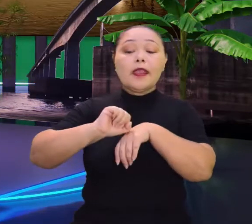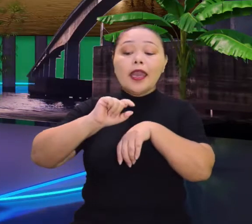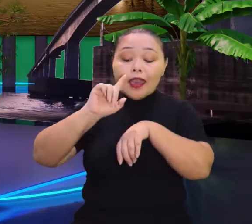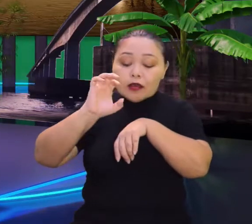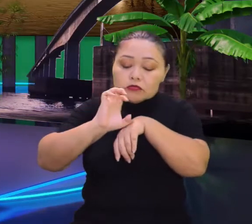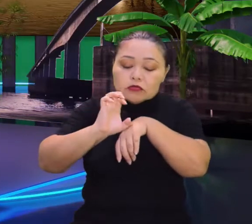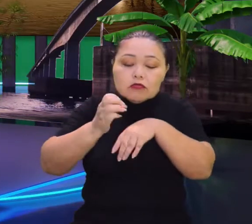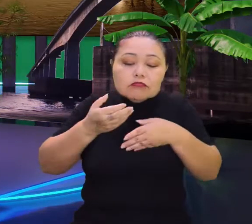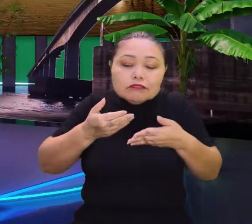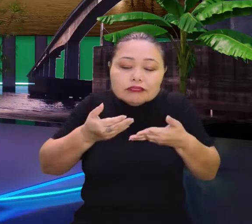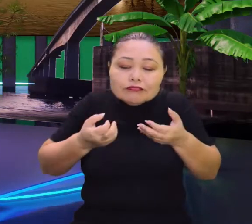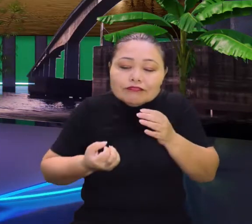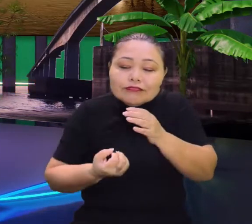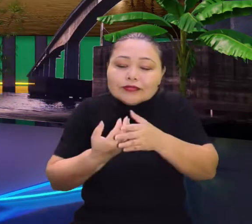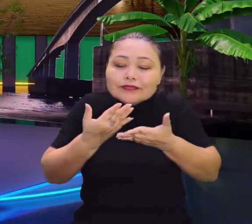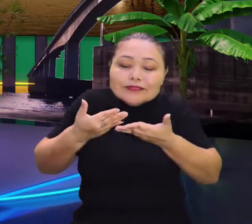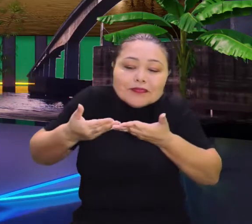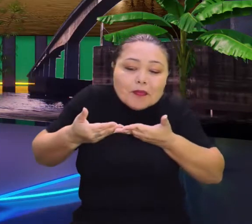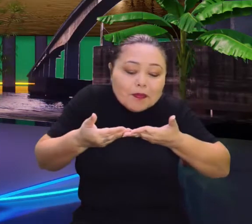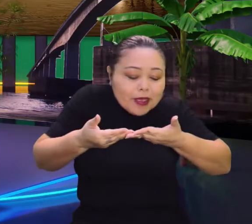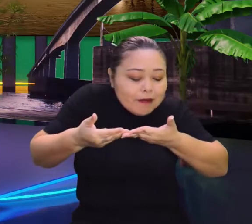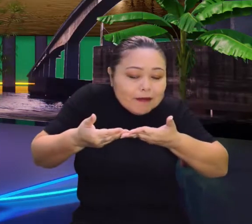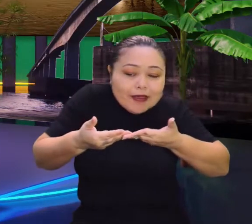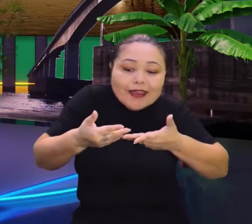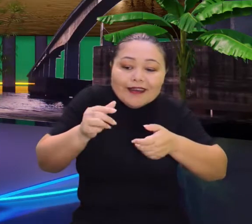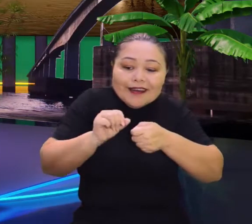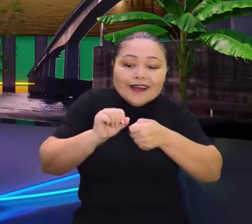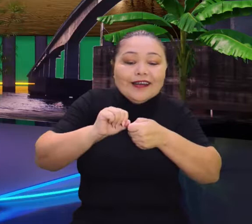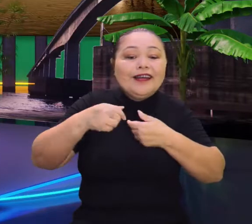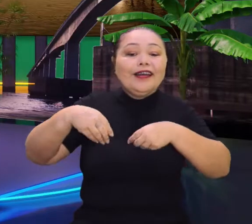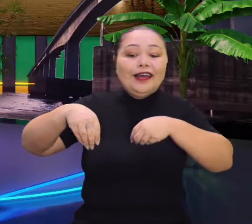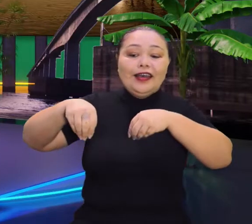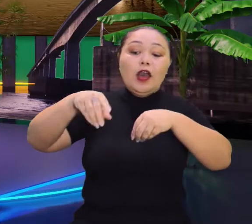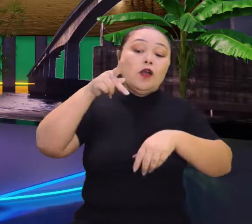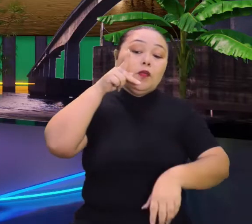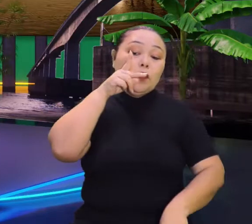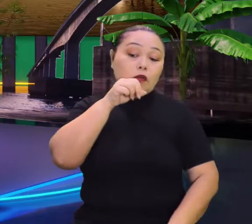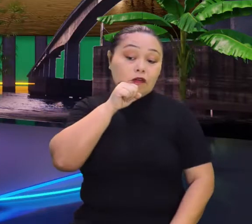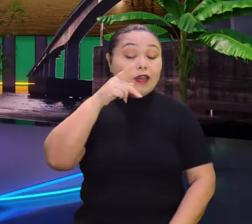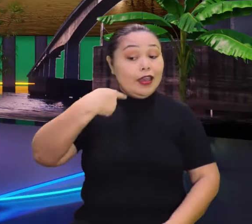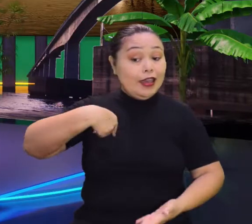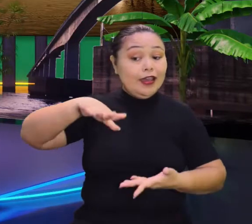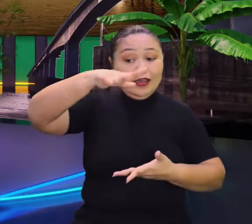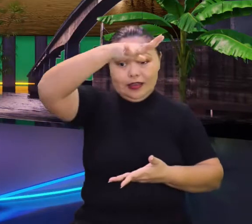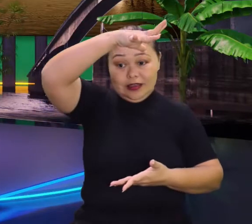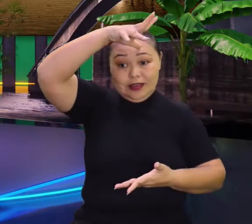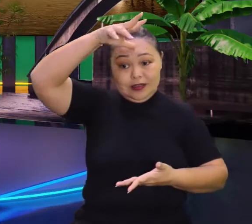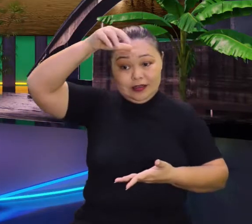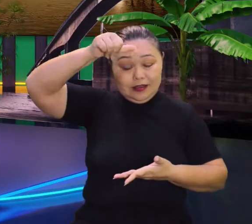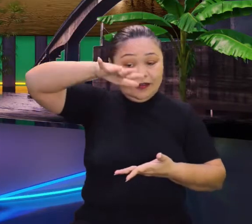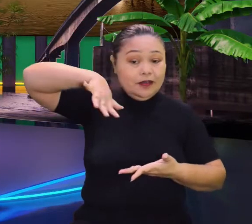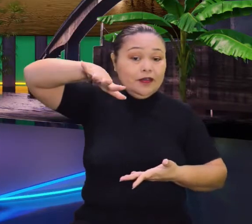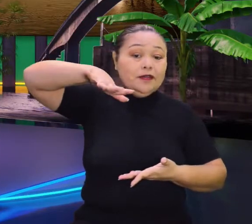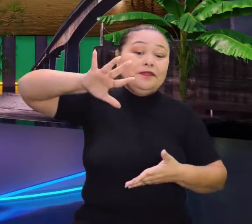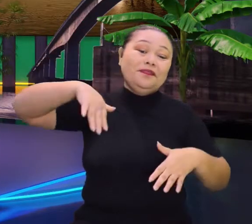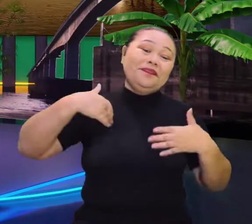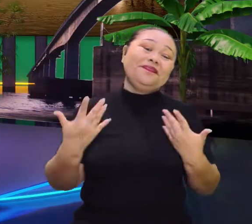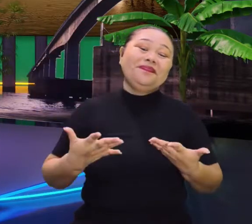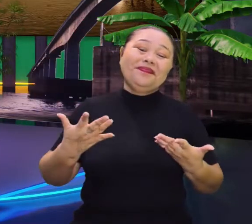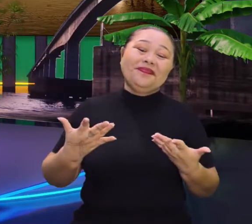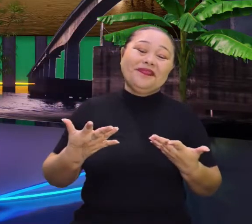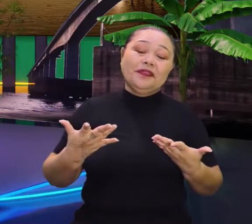bebê, né, professor Jorge? Isso. Nenenzinho ainda. Porto Velho aqui era a região do Amazonas. Isso mesmo. Não é isso? Muito bem. E